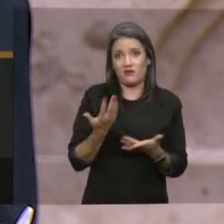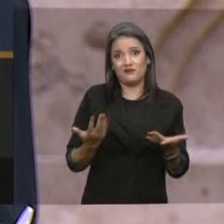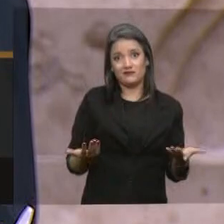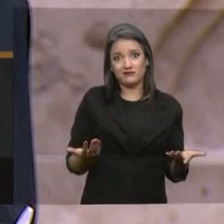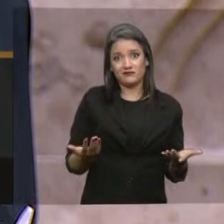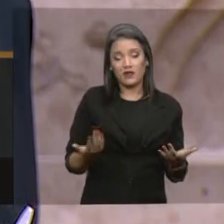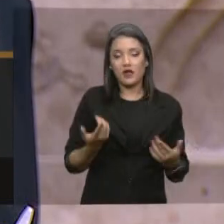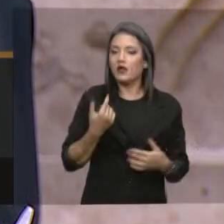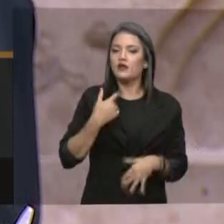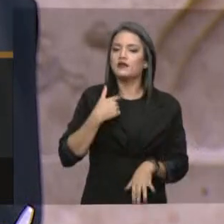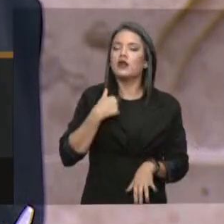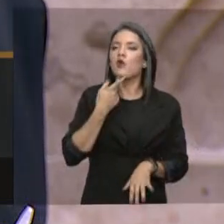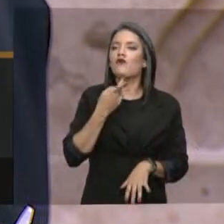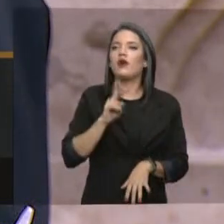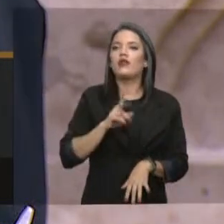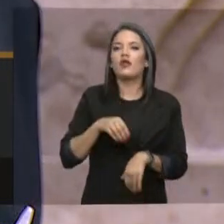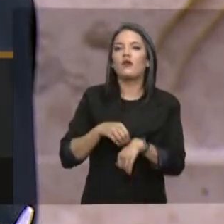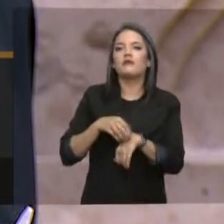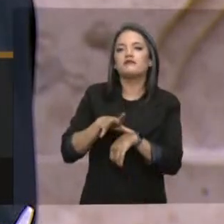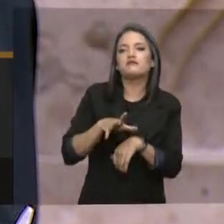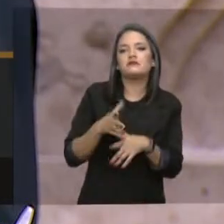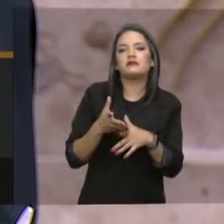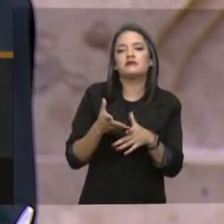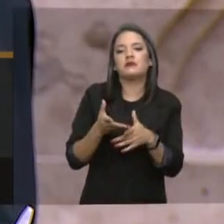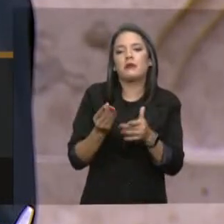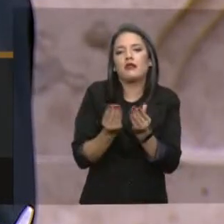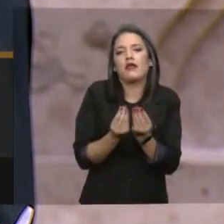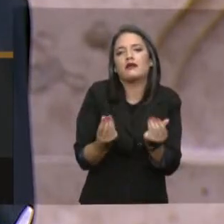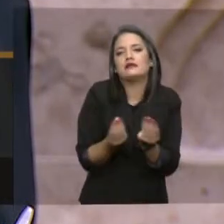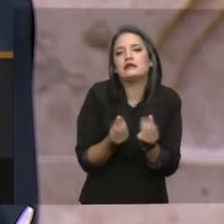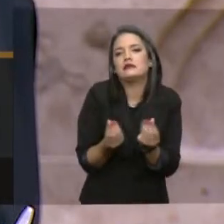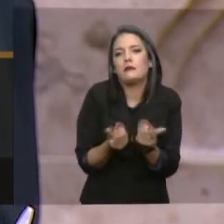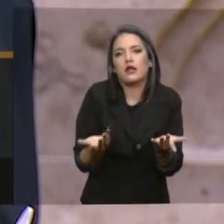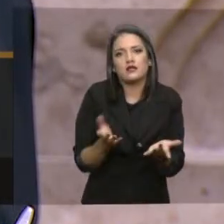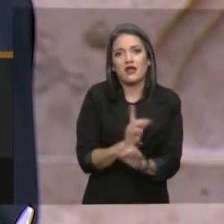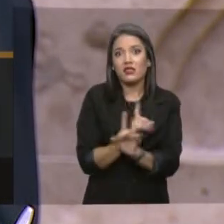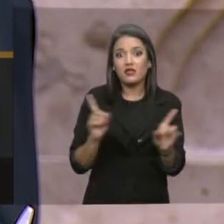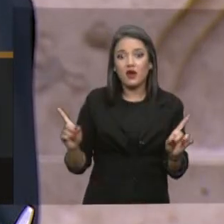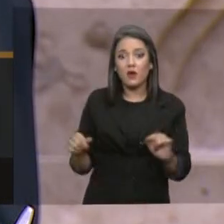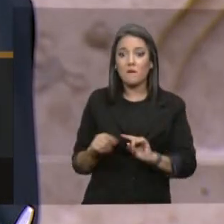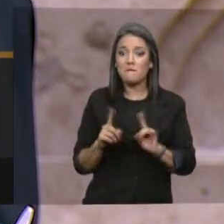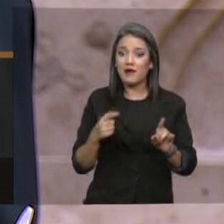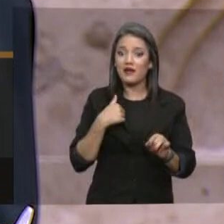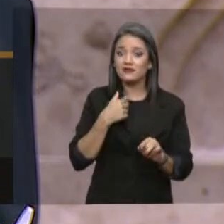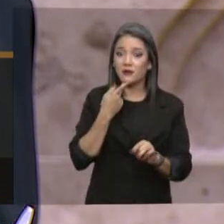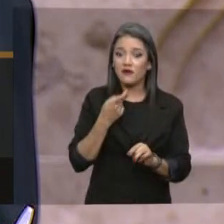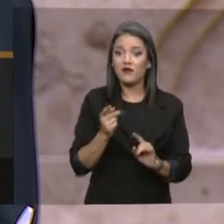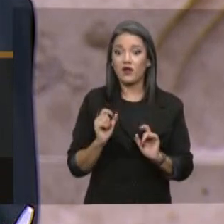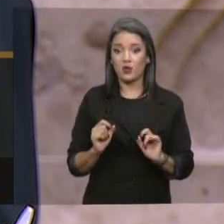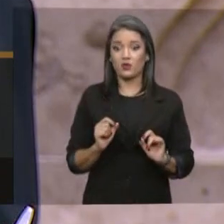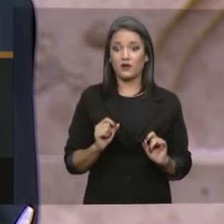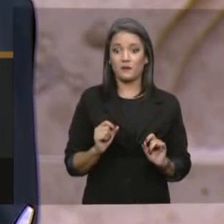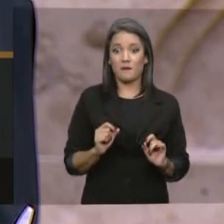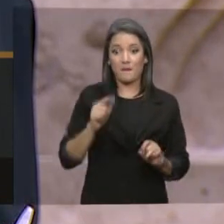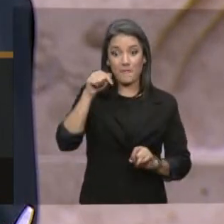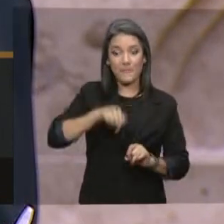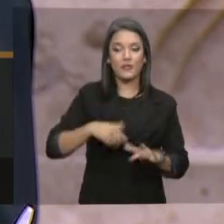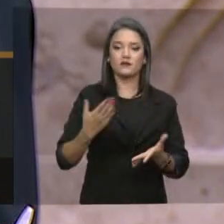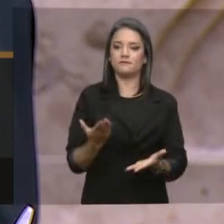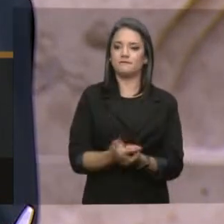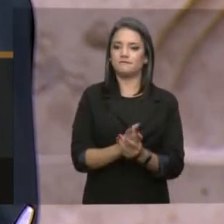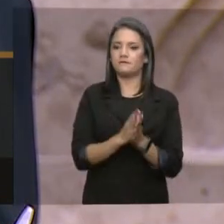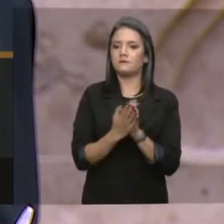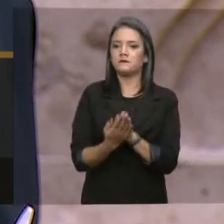aqui para efeito de apelar ao bom juiz Manhor, mas sim para dizer que, neste caso, não